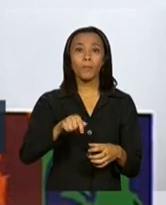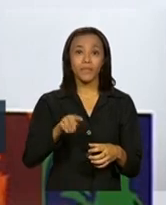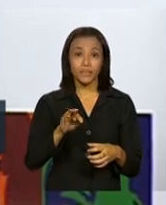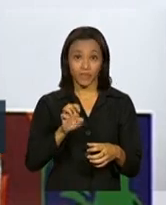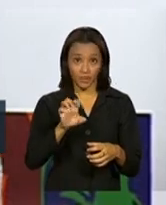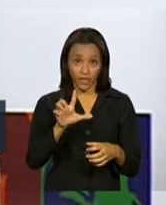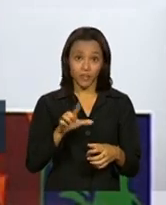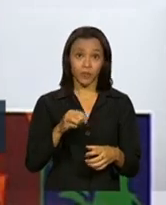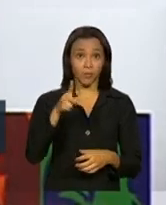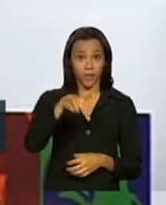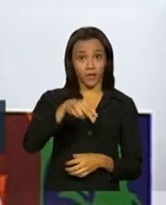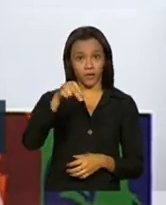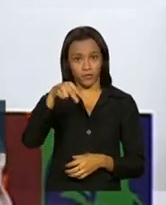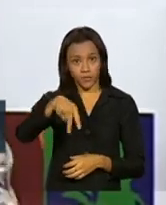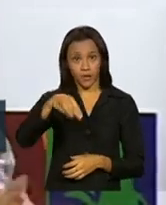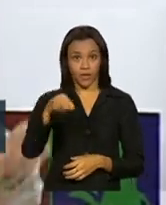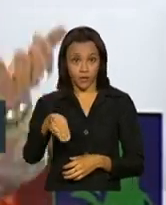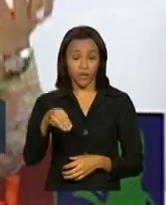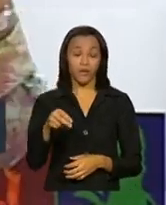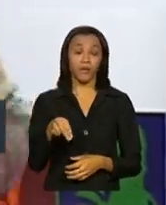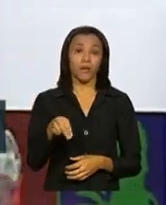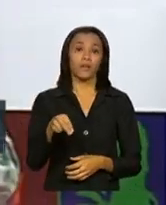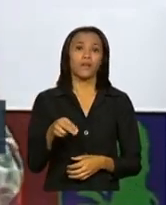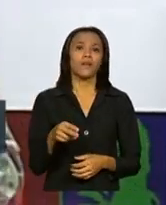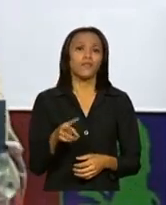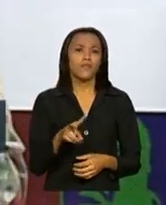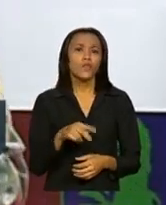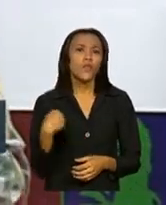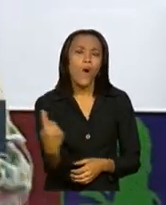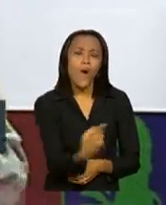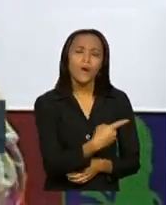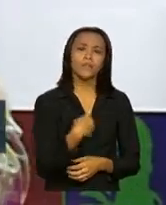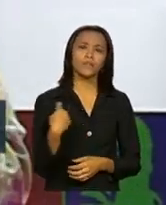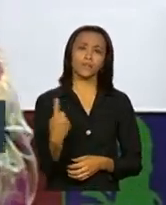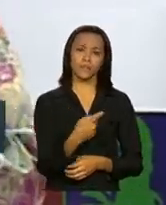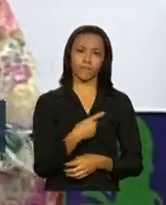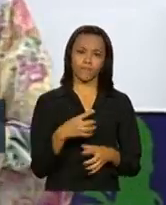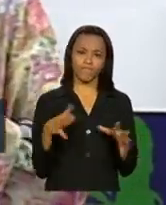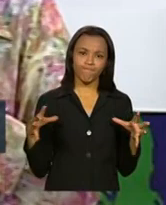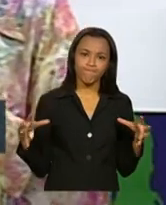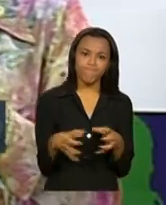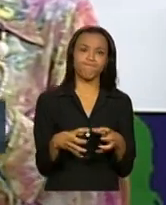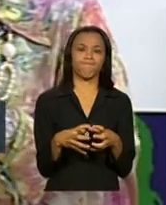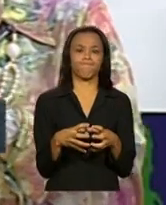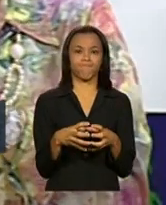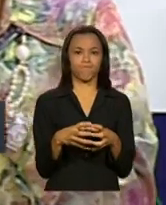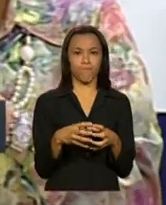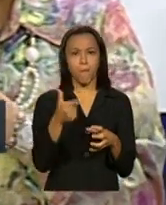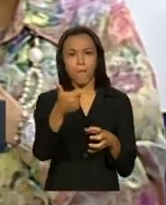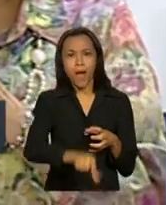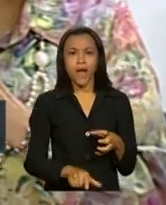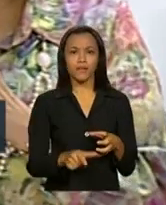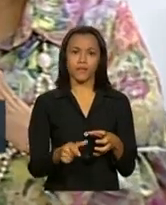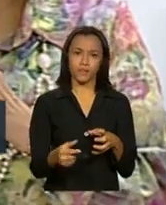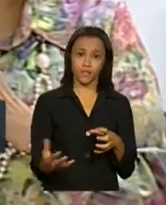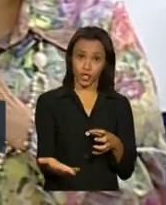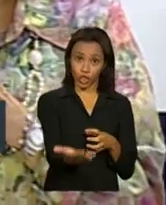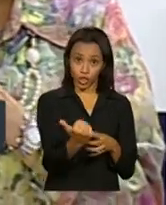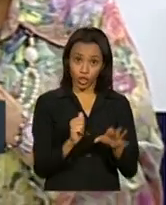pnpm nós integramos eh mais